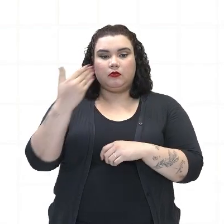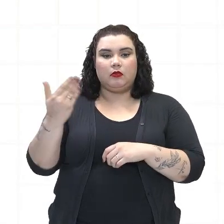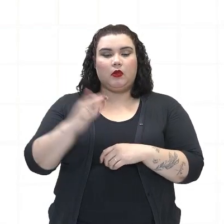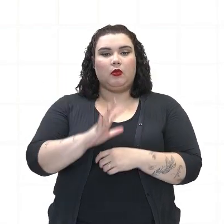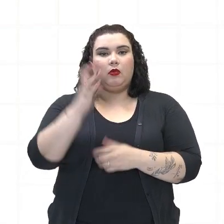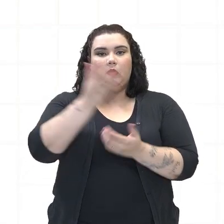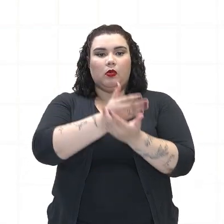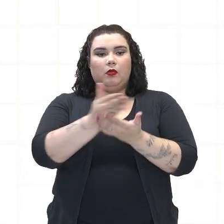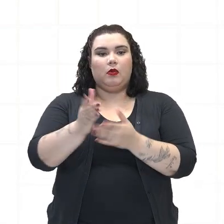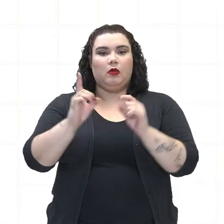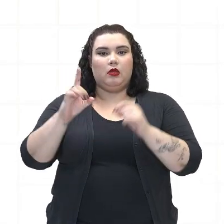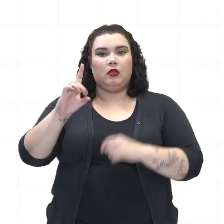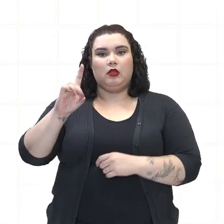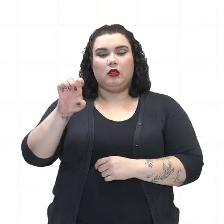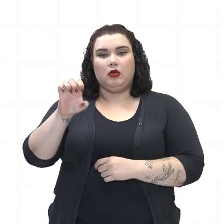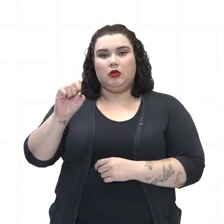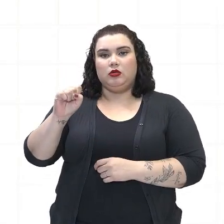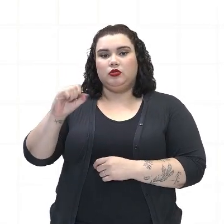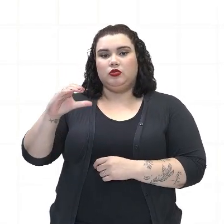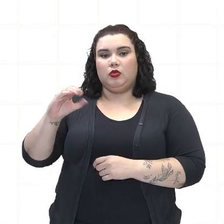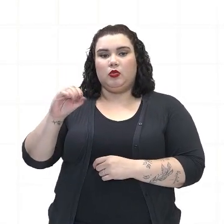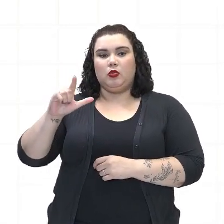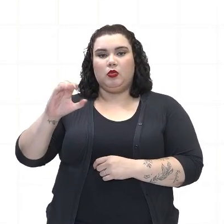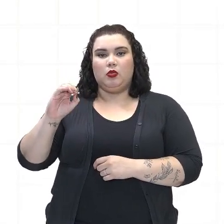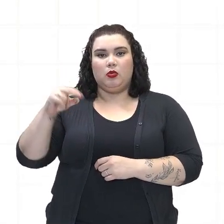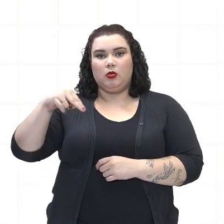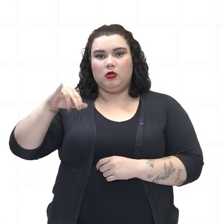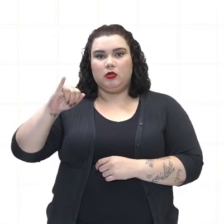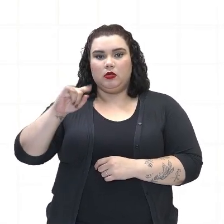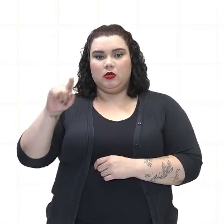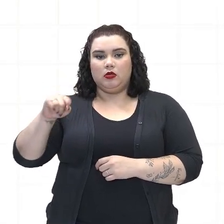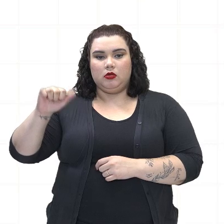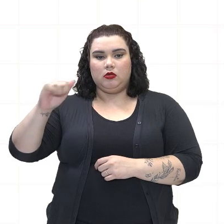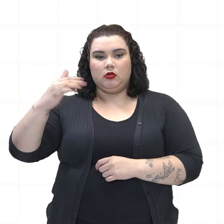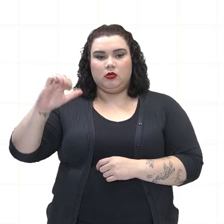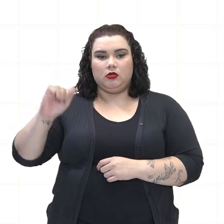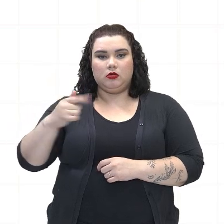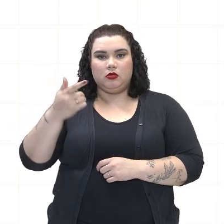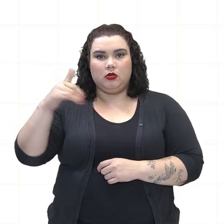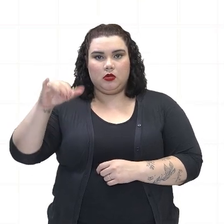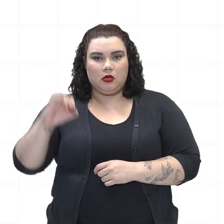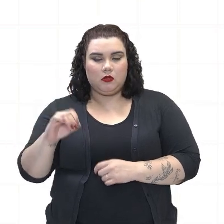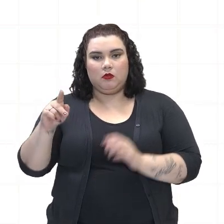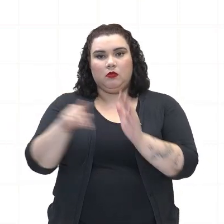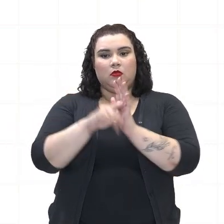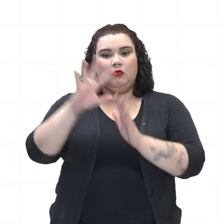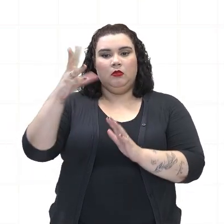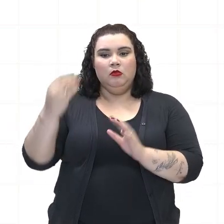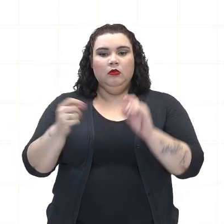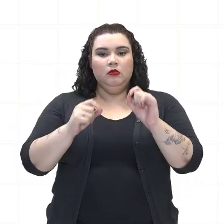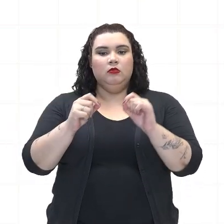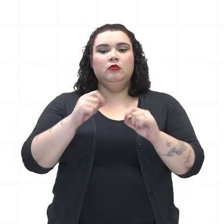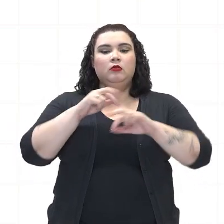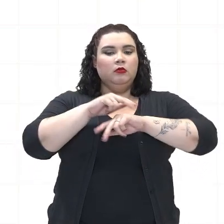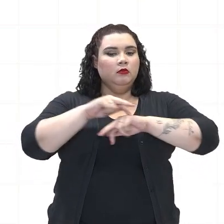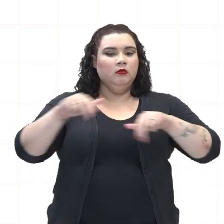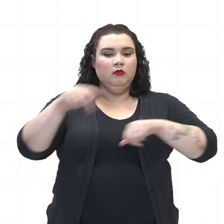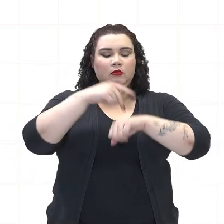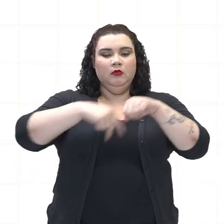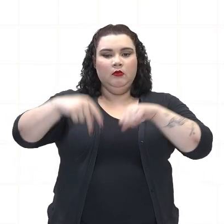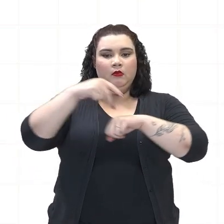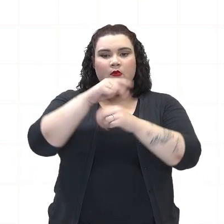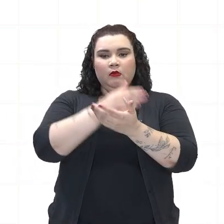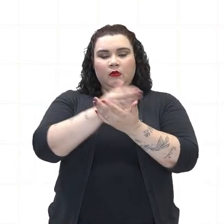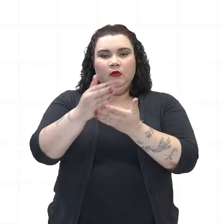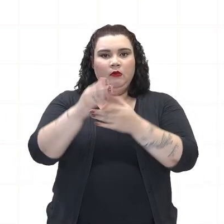chamada descolonização africana, que foi quando vários países se tornaram independentes. Então a gente tem ali